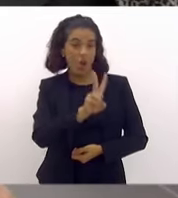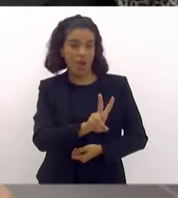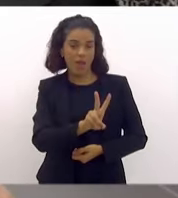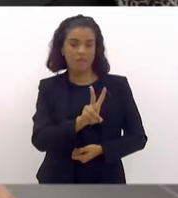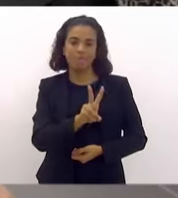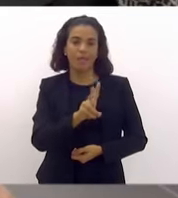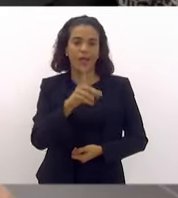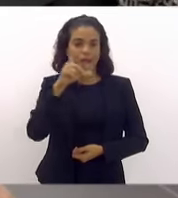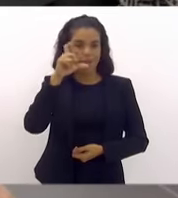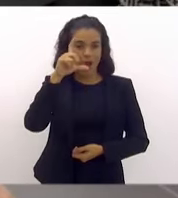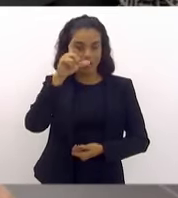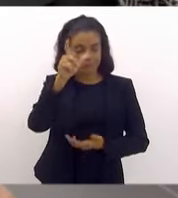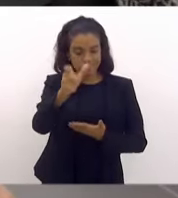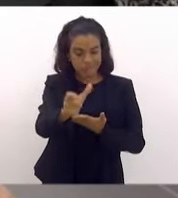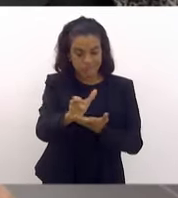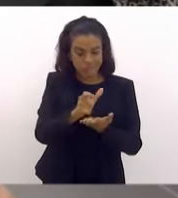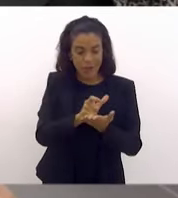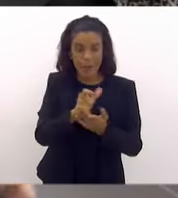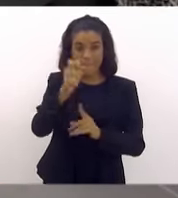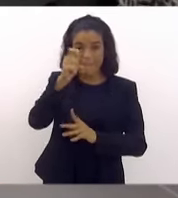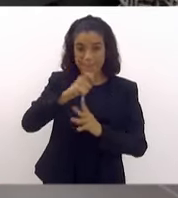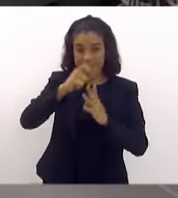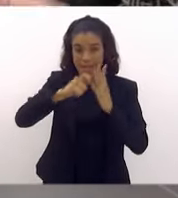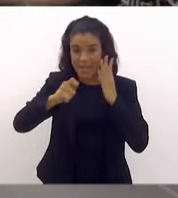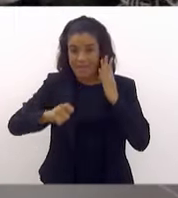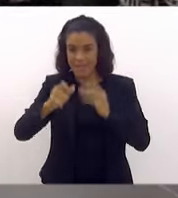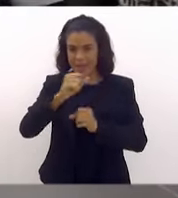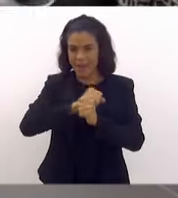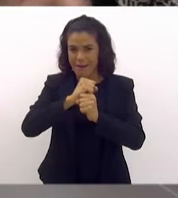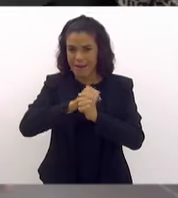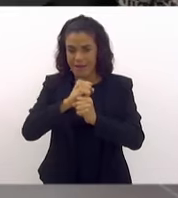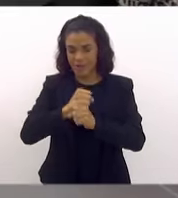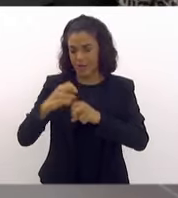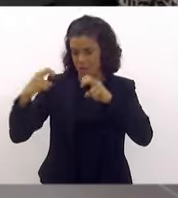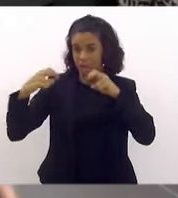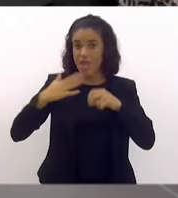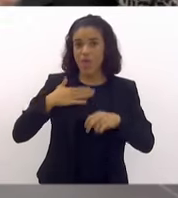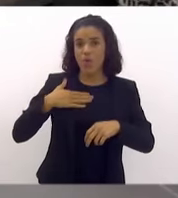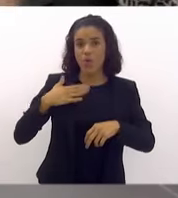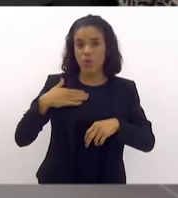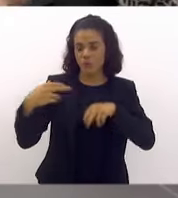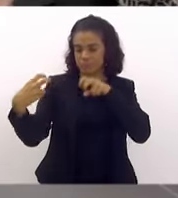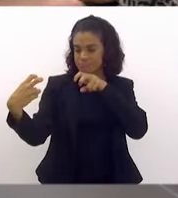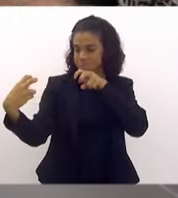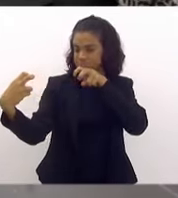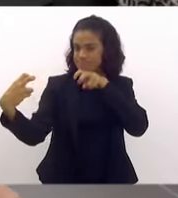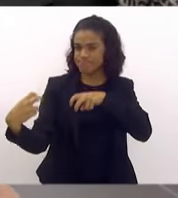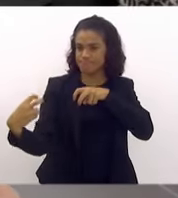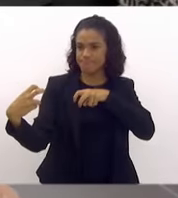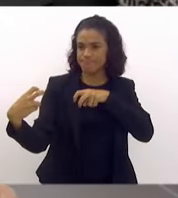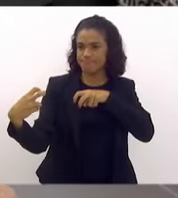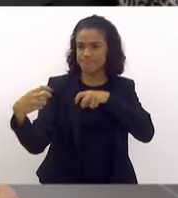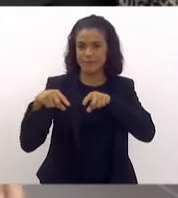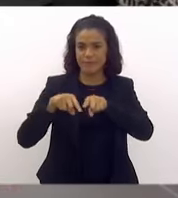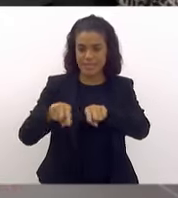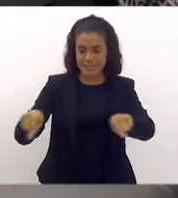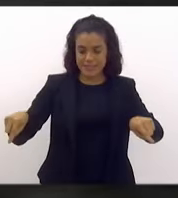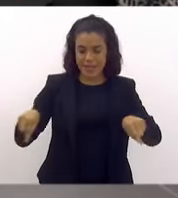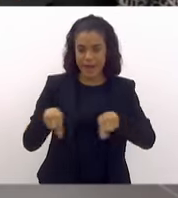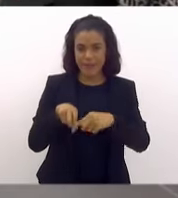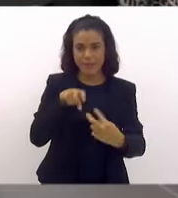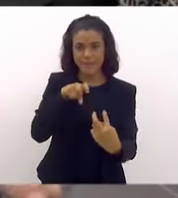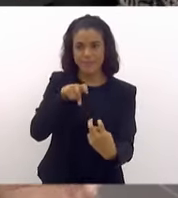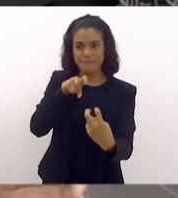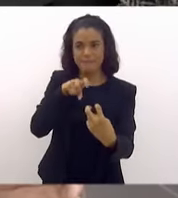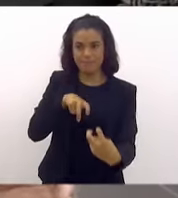já em juízo meses ou anos após a prática do delito sento né e tô ali no meu no meu dia a dia quando a